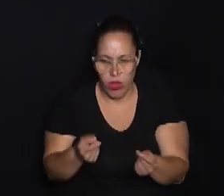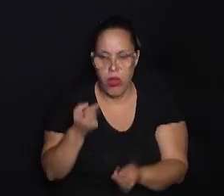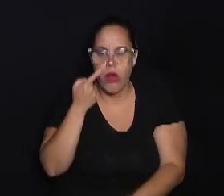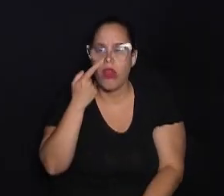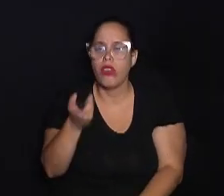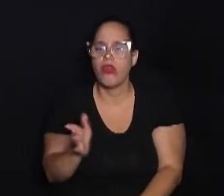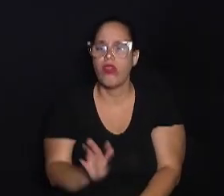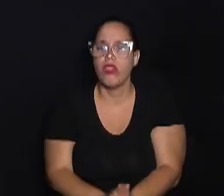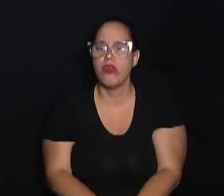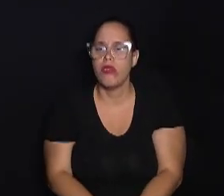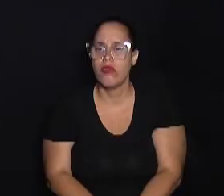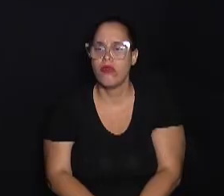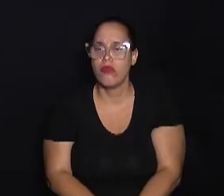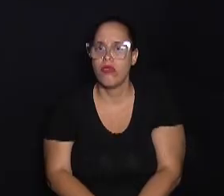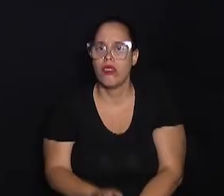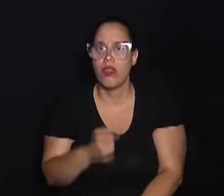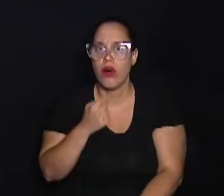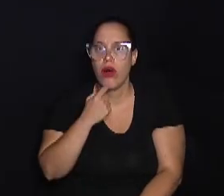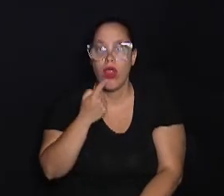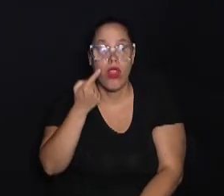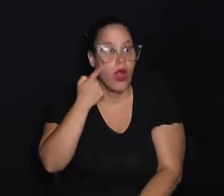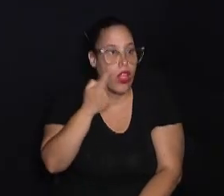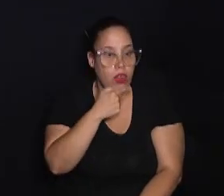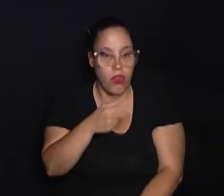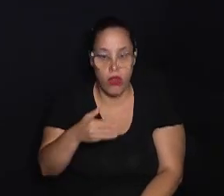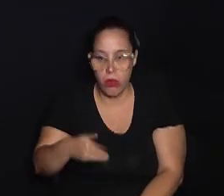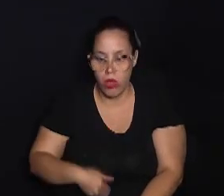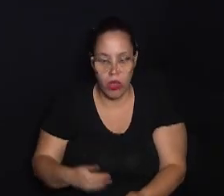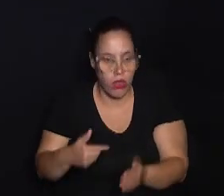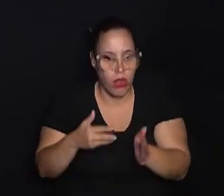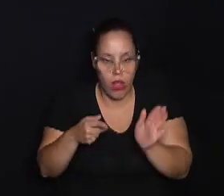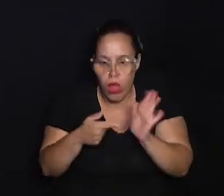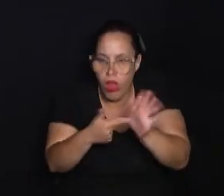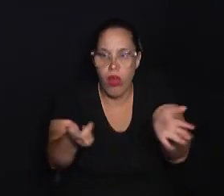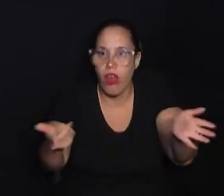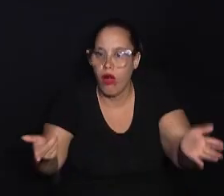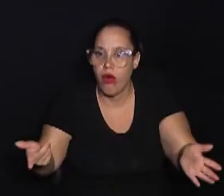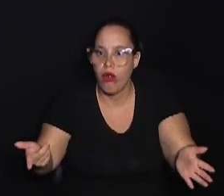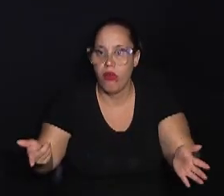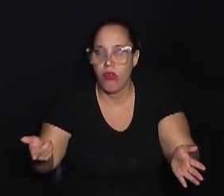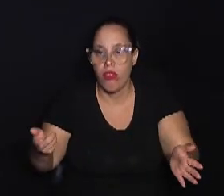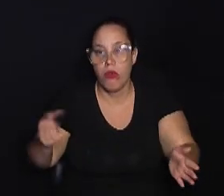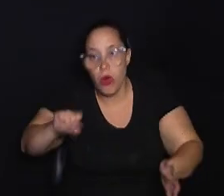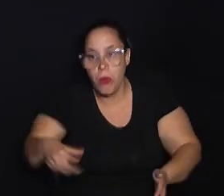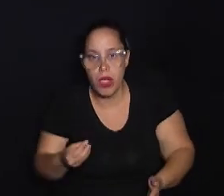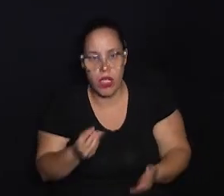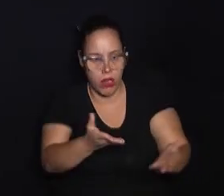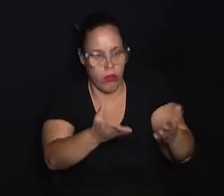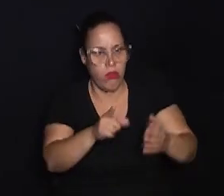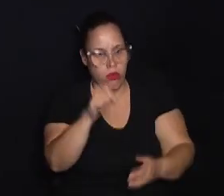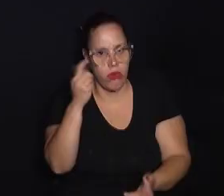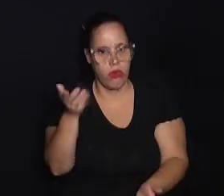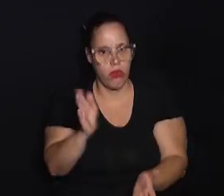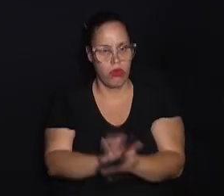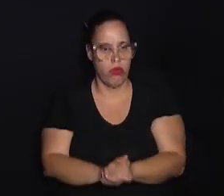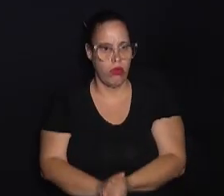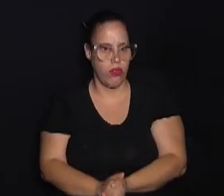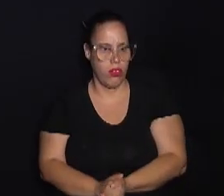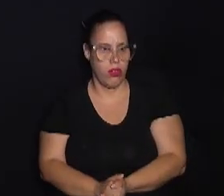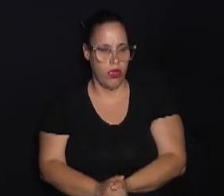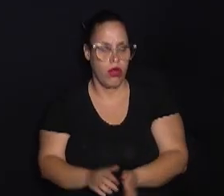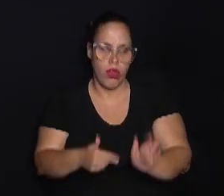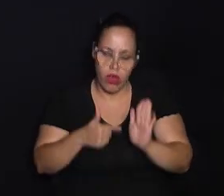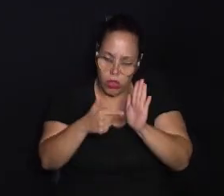olhar para a cidade, ver pessoas passando fome e não apresentar nenhuma alternativa a essa situação. Então a gente apresentou esse